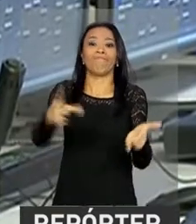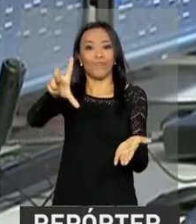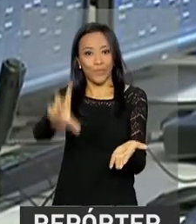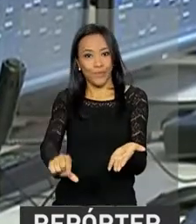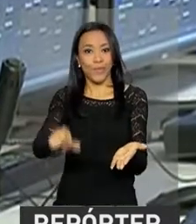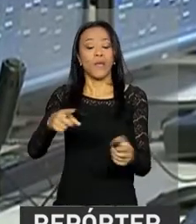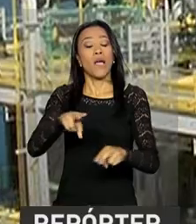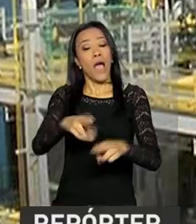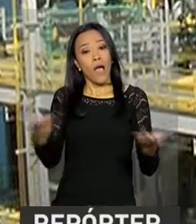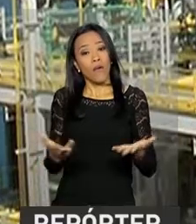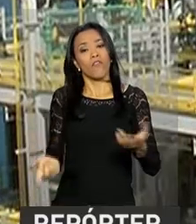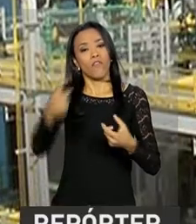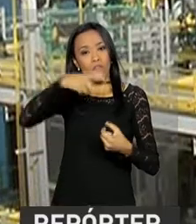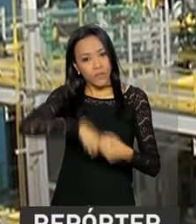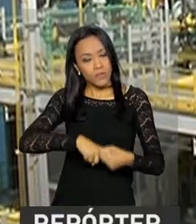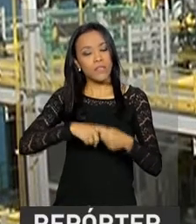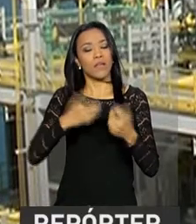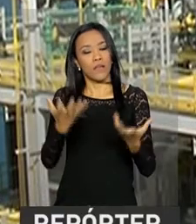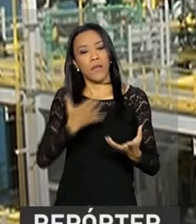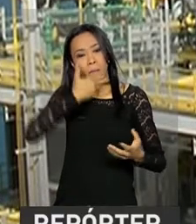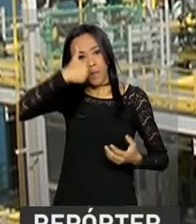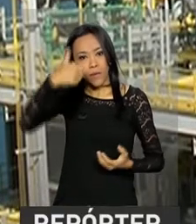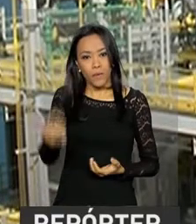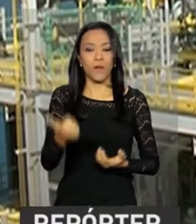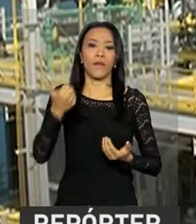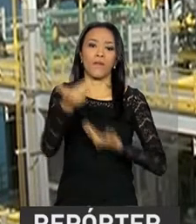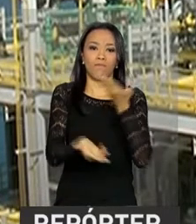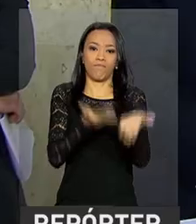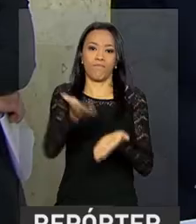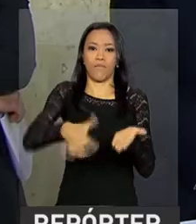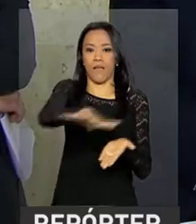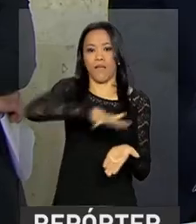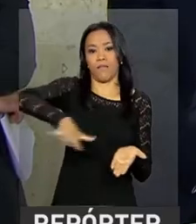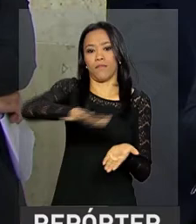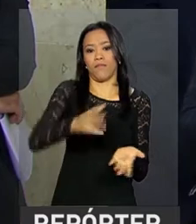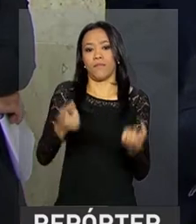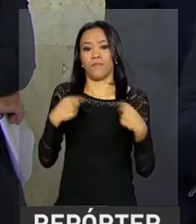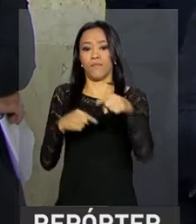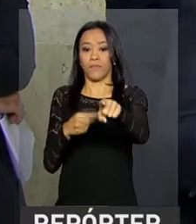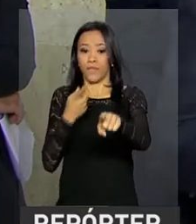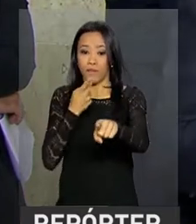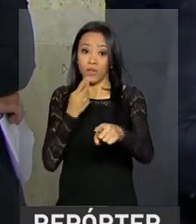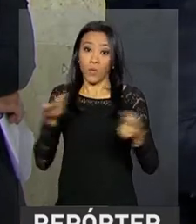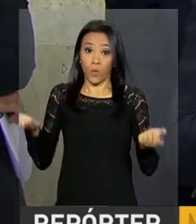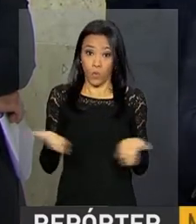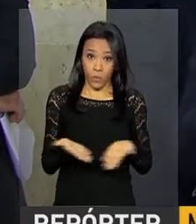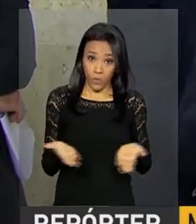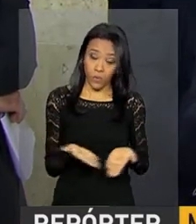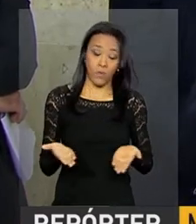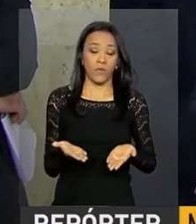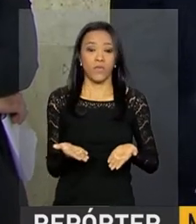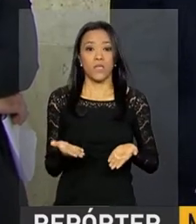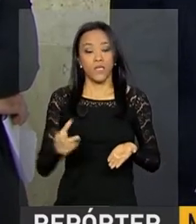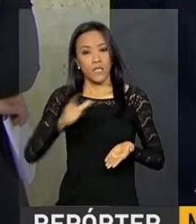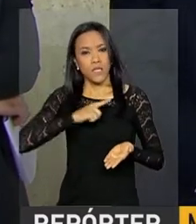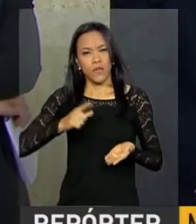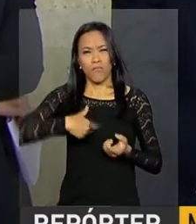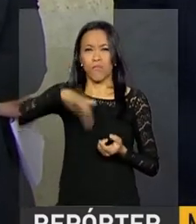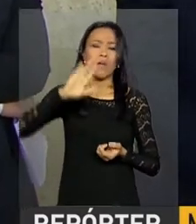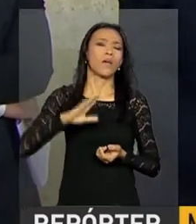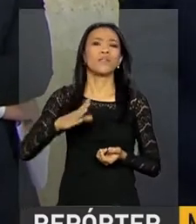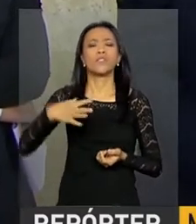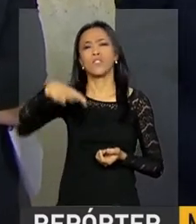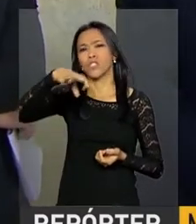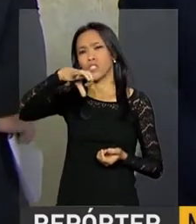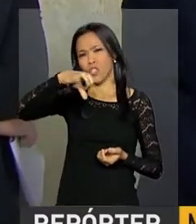investimentos e melhorar a cadeia de fornecedores do setor o teu no local hoje ele abrange mais de 90